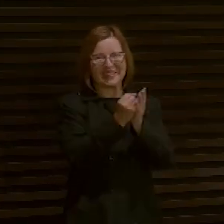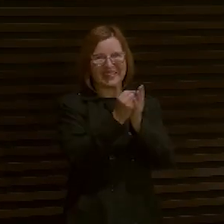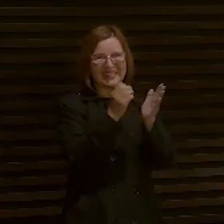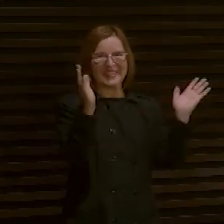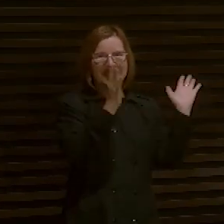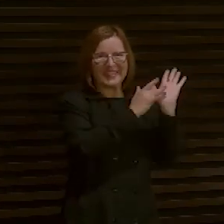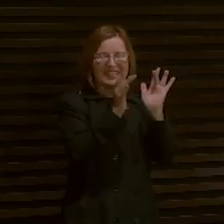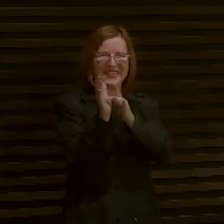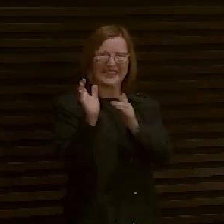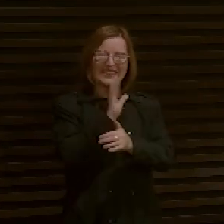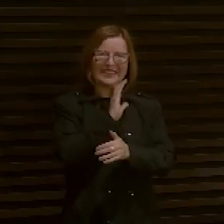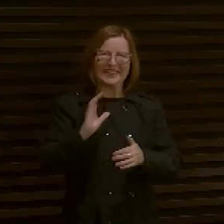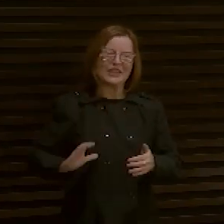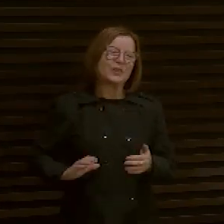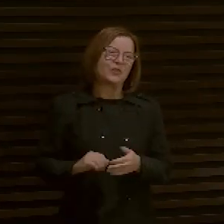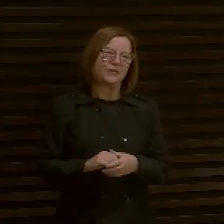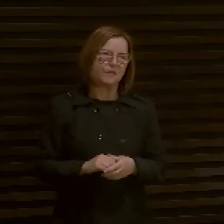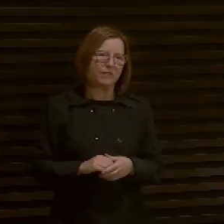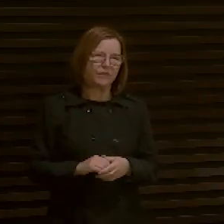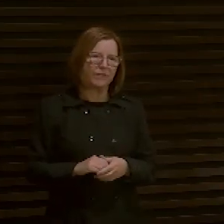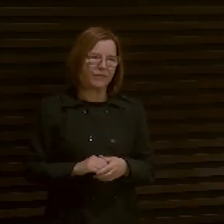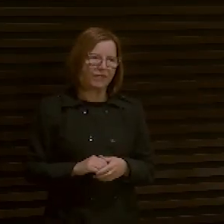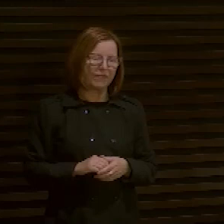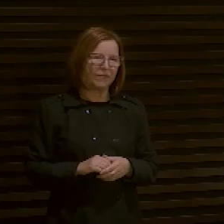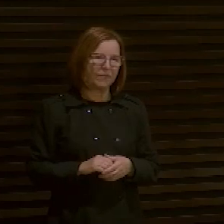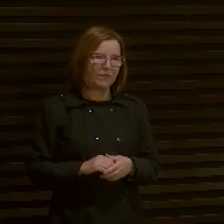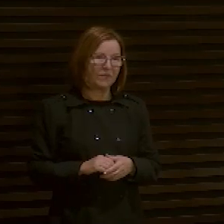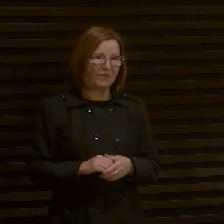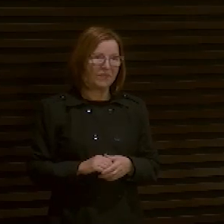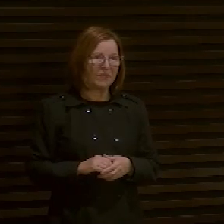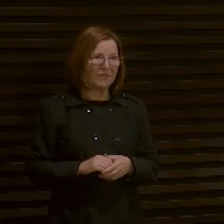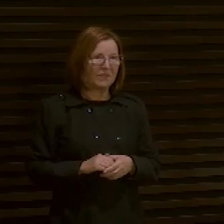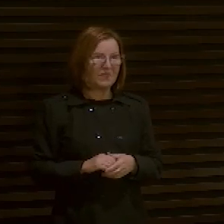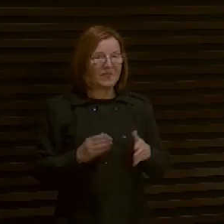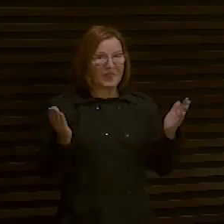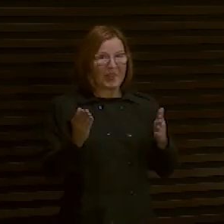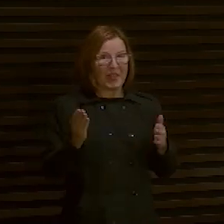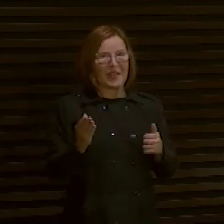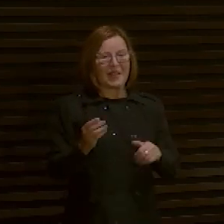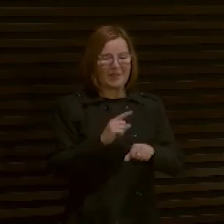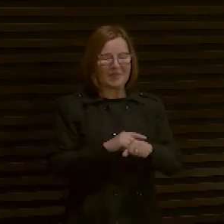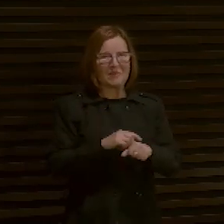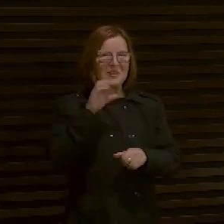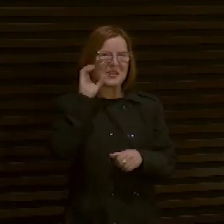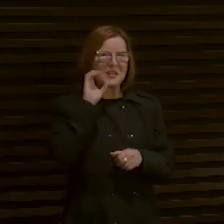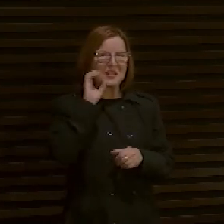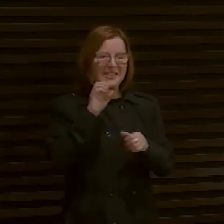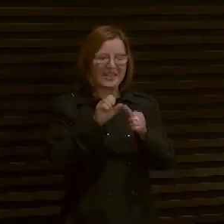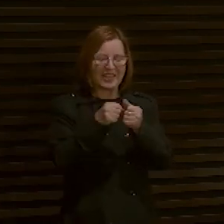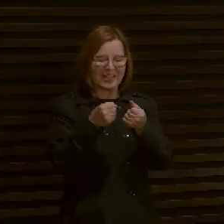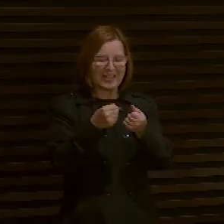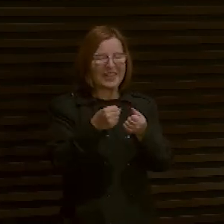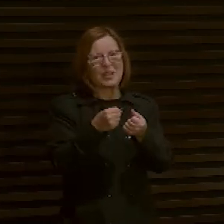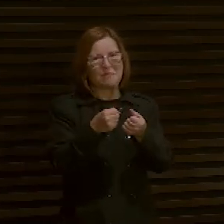Cristo. Amados, daqui a pouquinho nós vamos partir o pão, nós vamos tomar do cálice, nós vamos desfrutar da